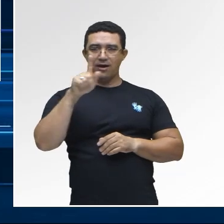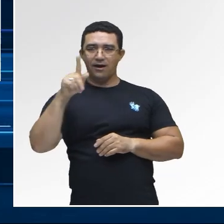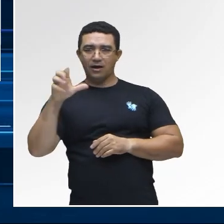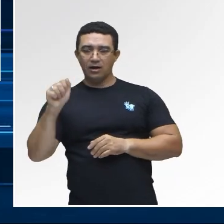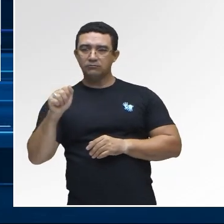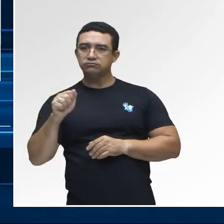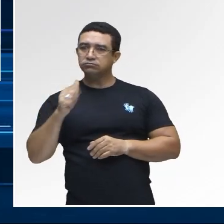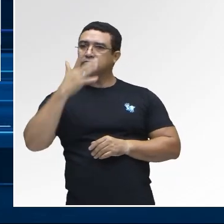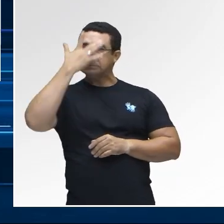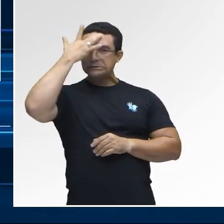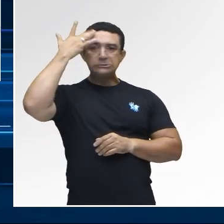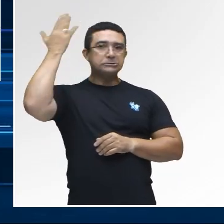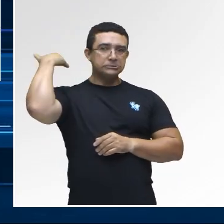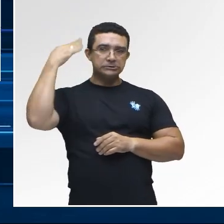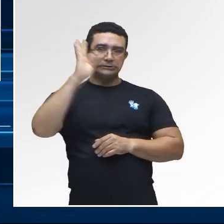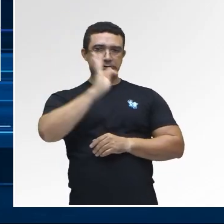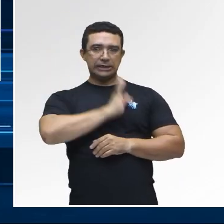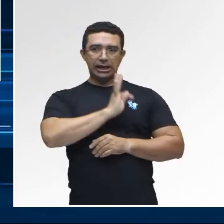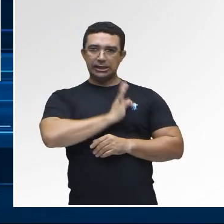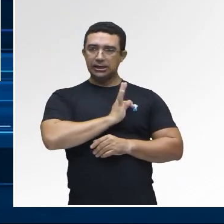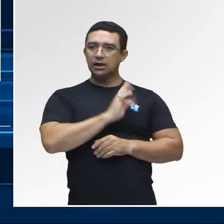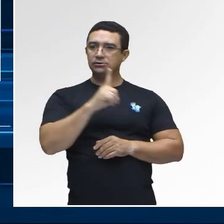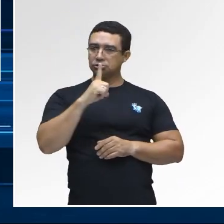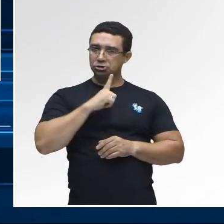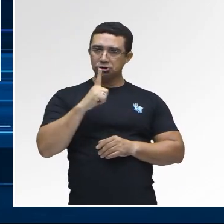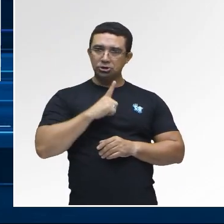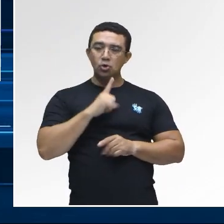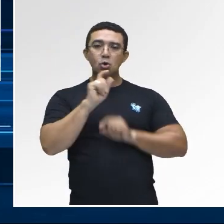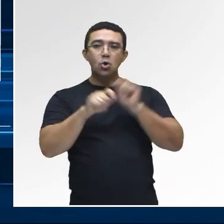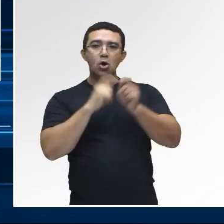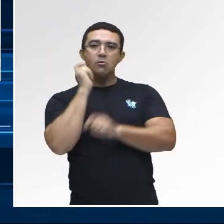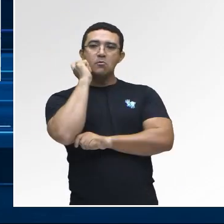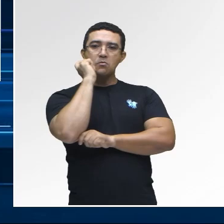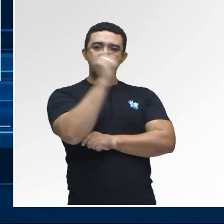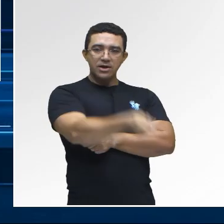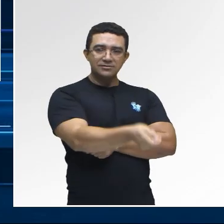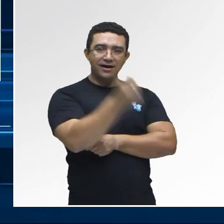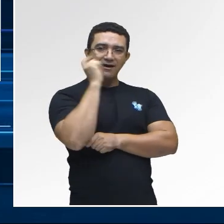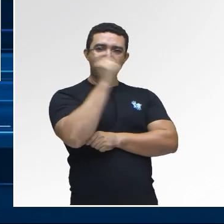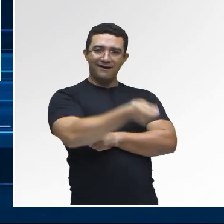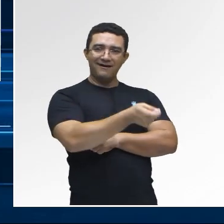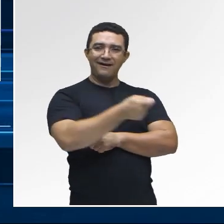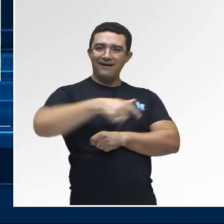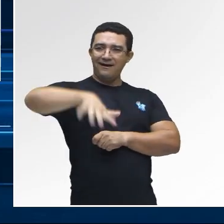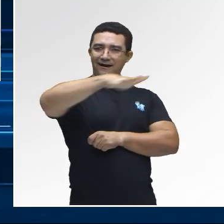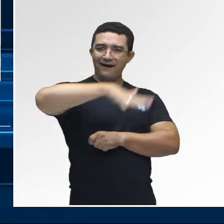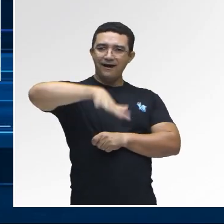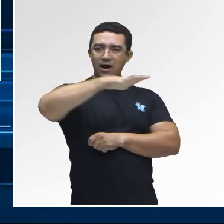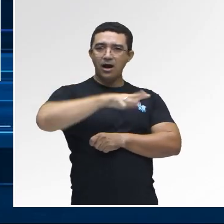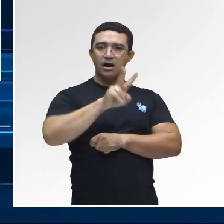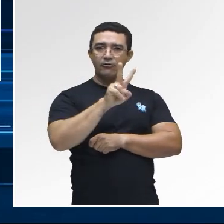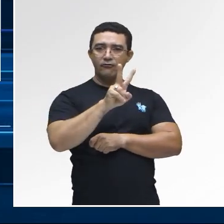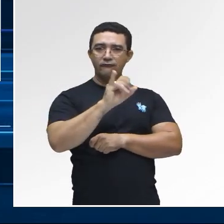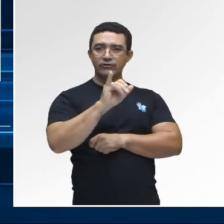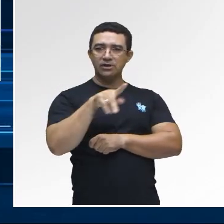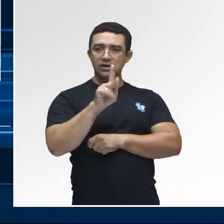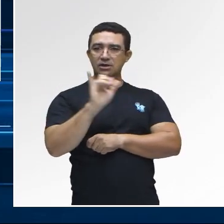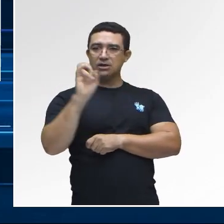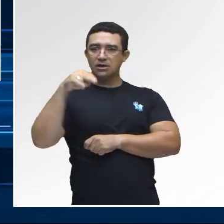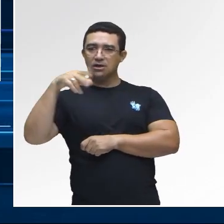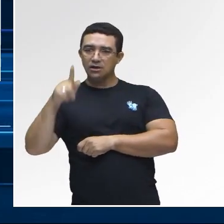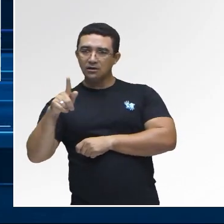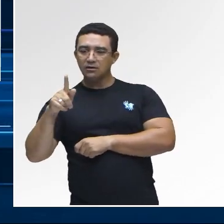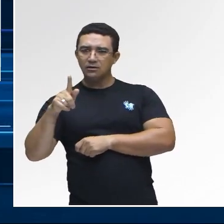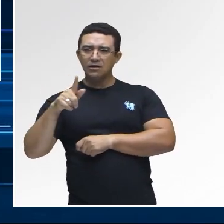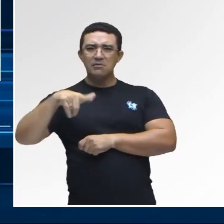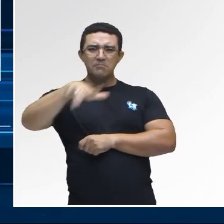acabaram adquirindo, conquistando essa prática, porque a região onde os Vikings moravam, ela ficava coberta de gelo a maior parte do